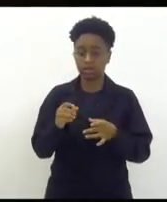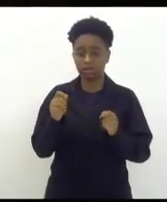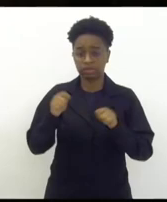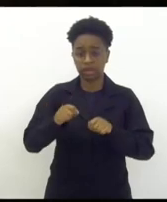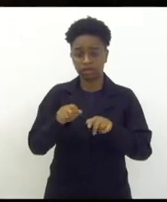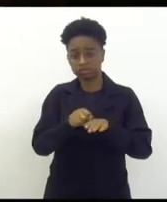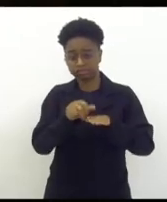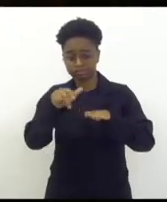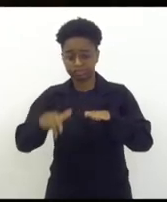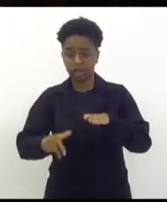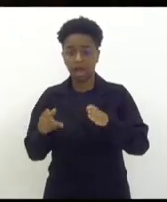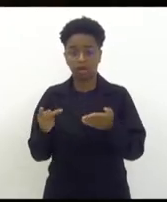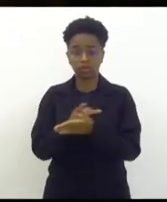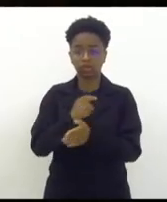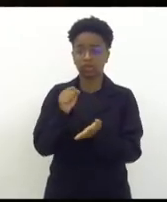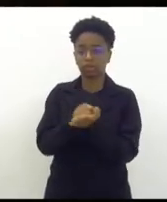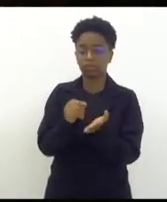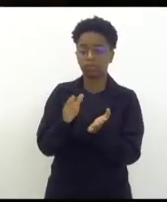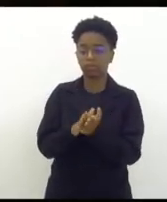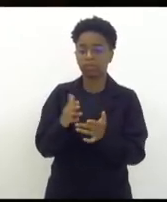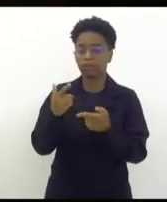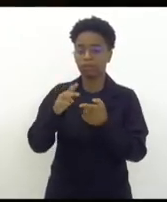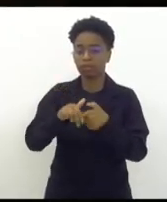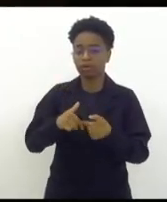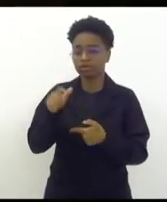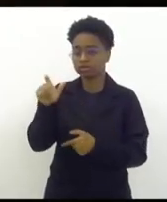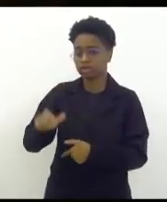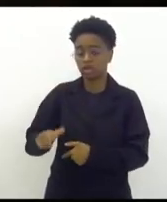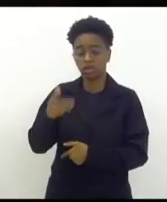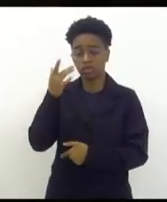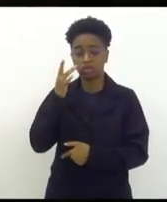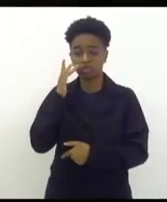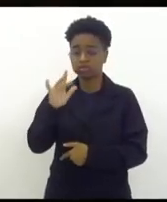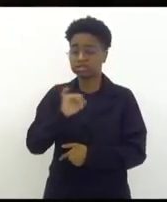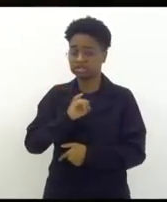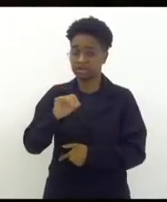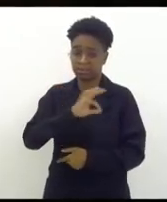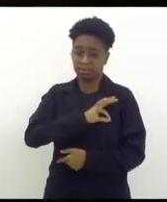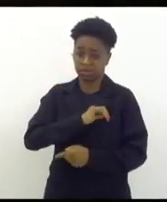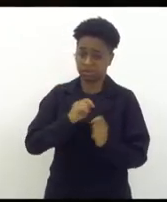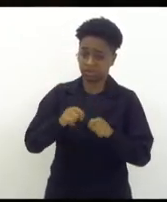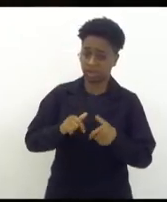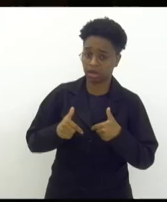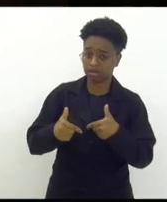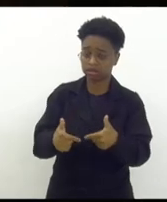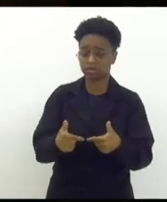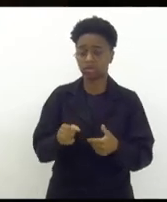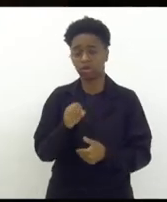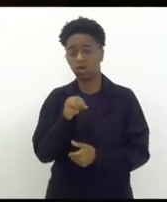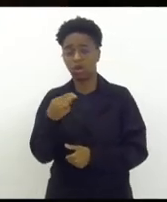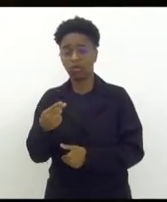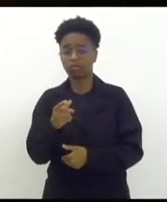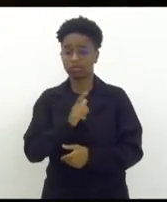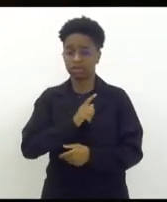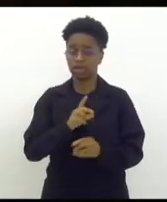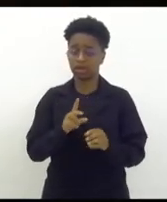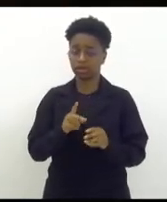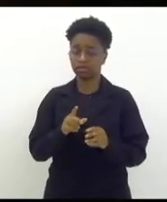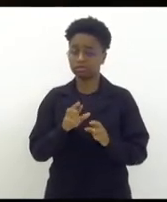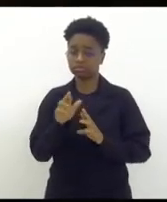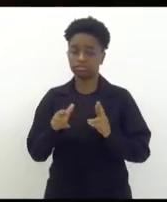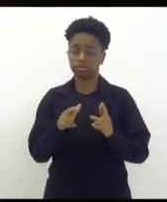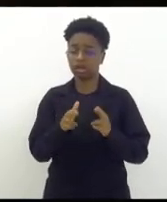e são multados por indivíduos que a gente não sabe se tem o poder de polícia do Direito Administrativo se estão incluídos na missão